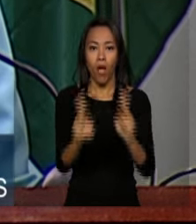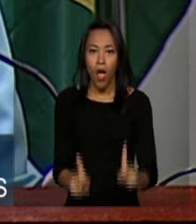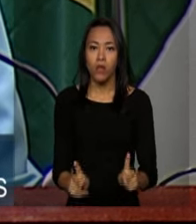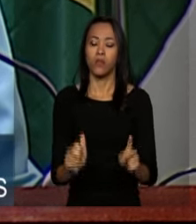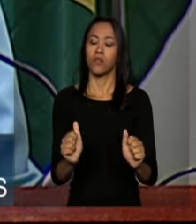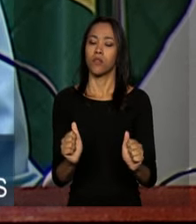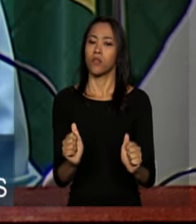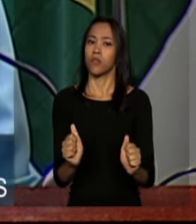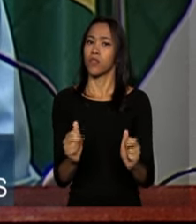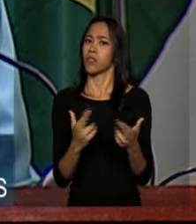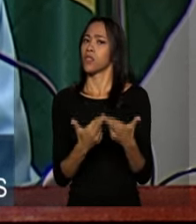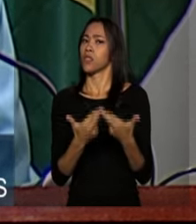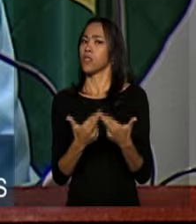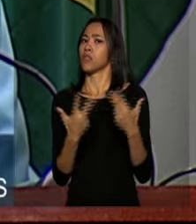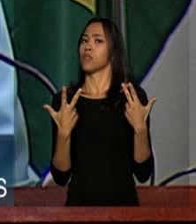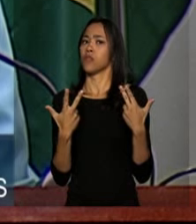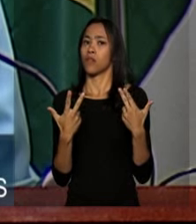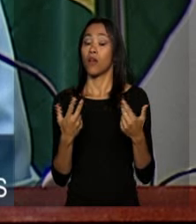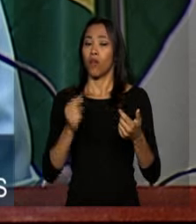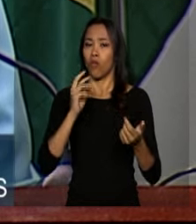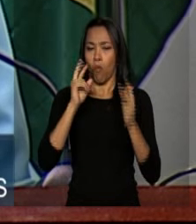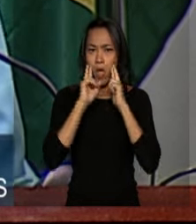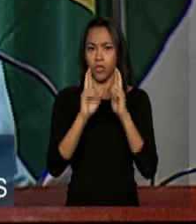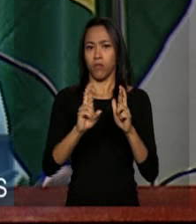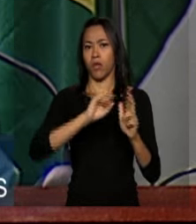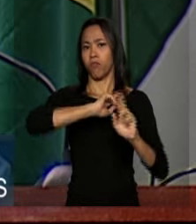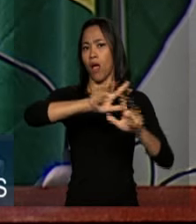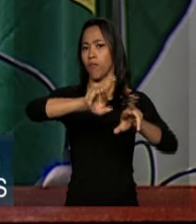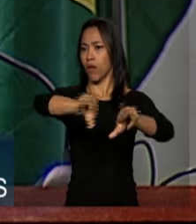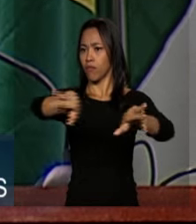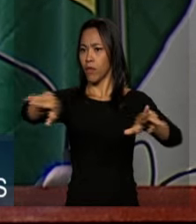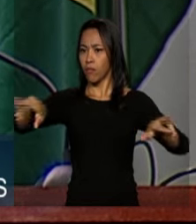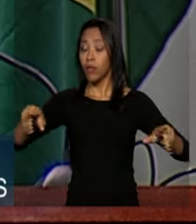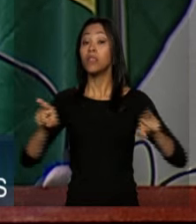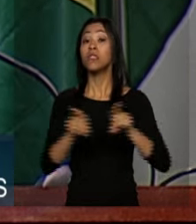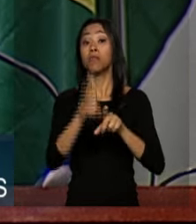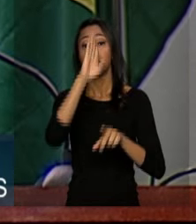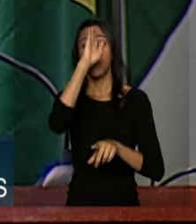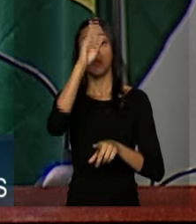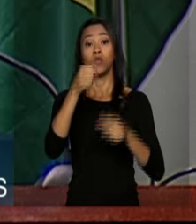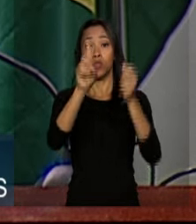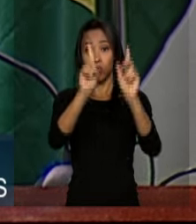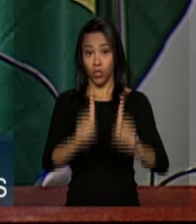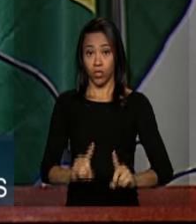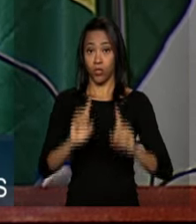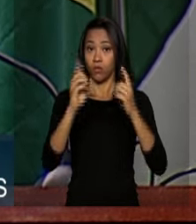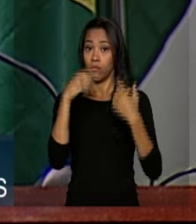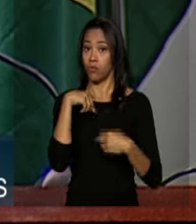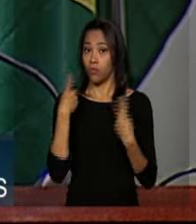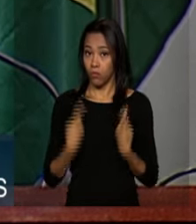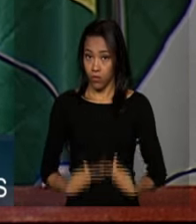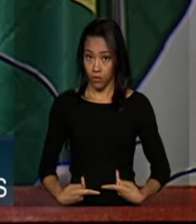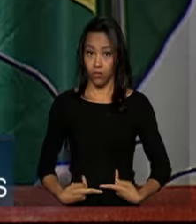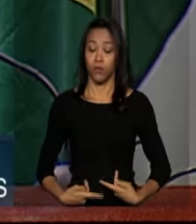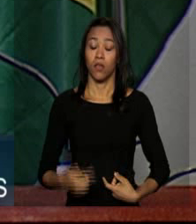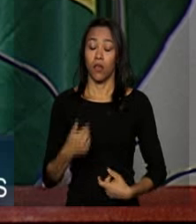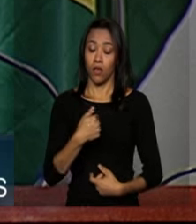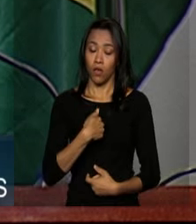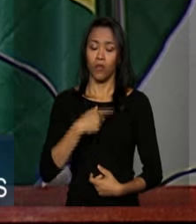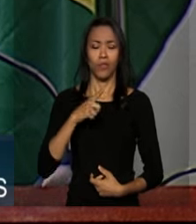tolerância, com a diversidade, com respeito aos direitos humanos. Estou segura de